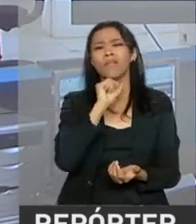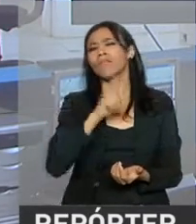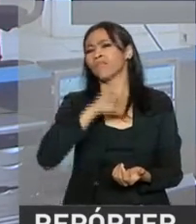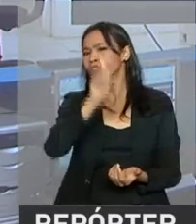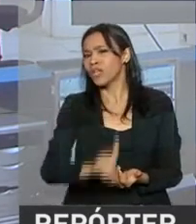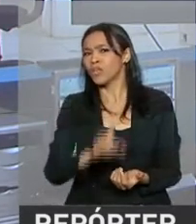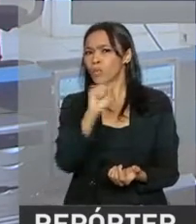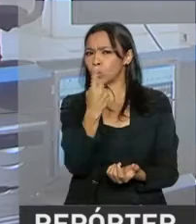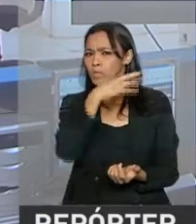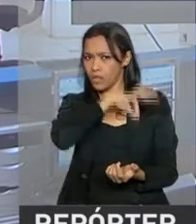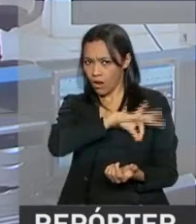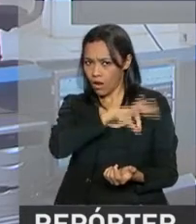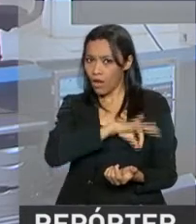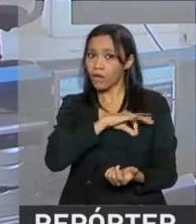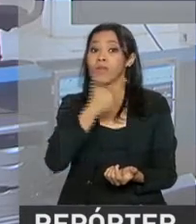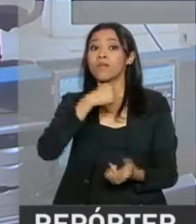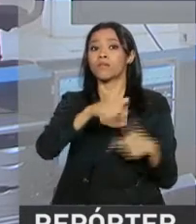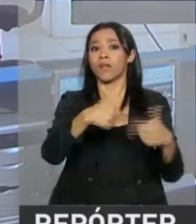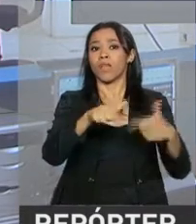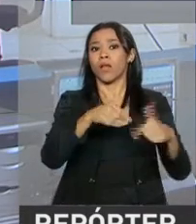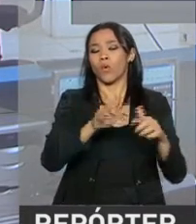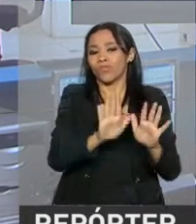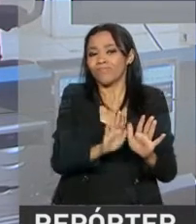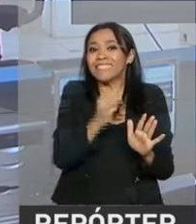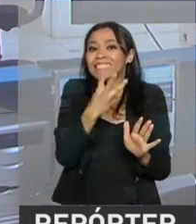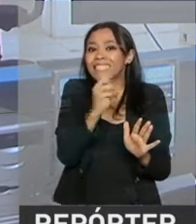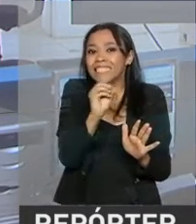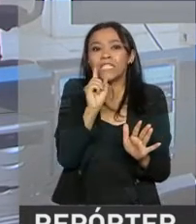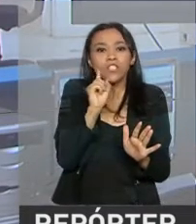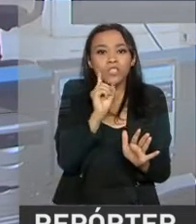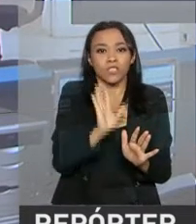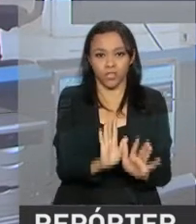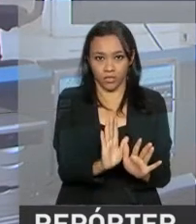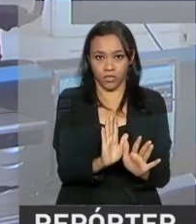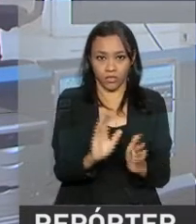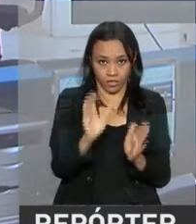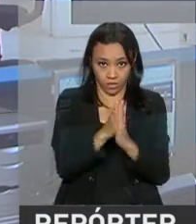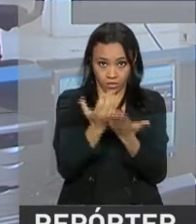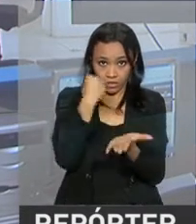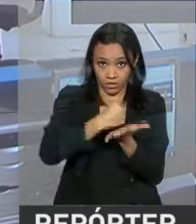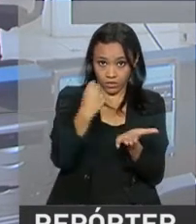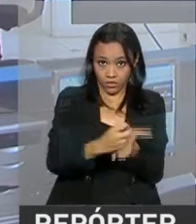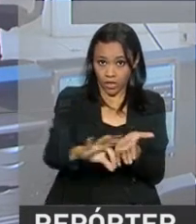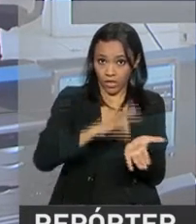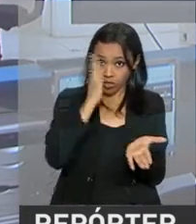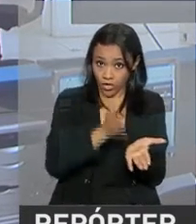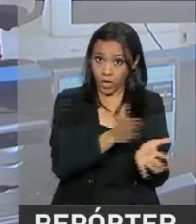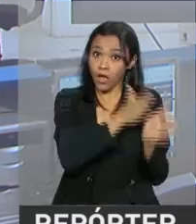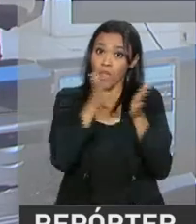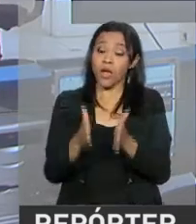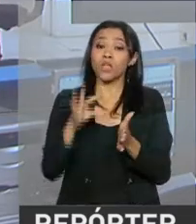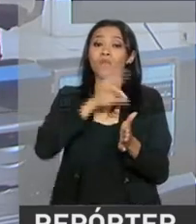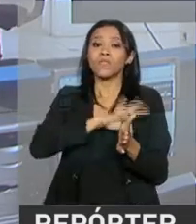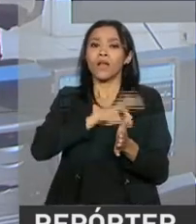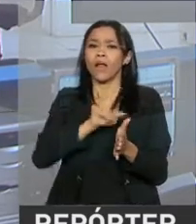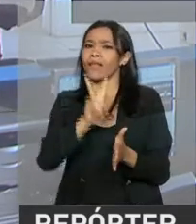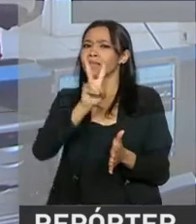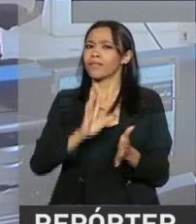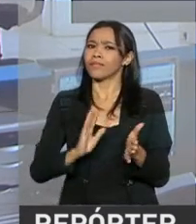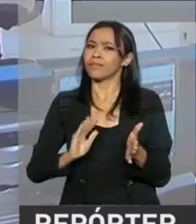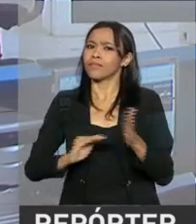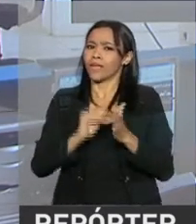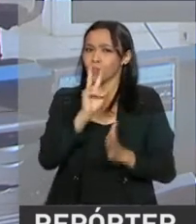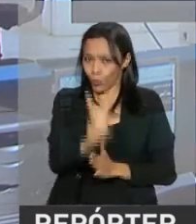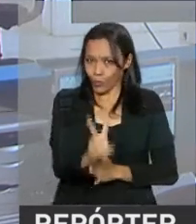no valor de um salário mínimo quem trabalhou por pelo menos 30 dias com carteira assinada e teve salário médio de até